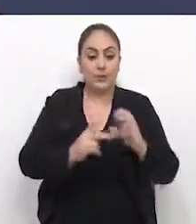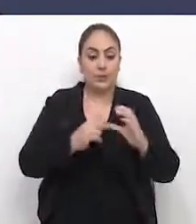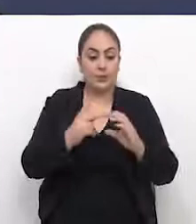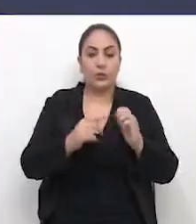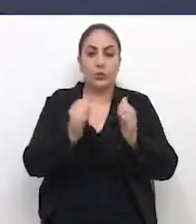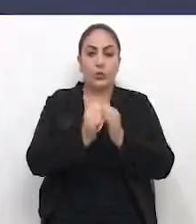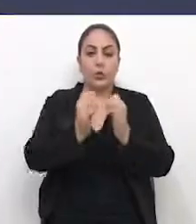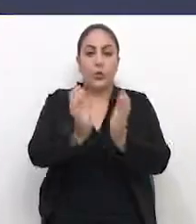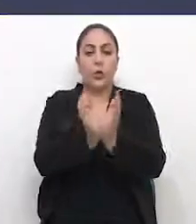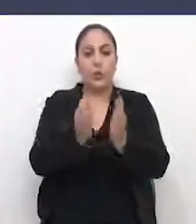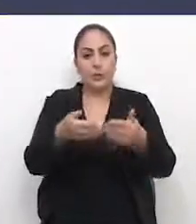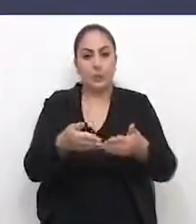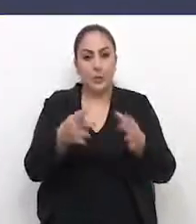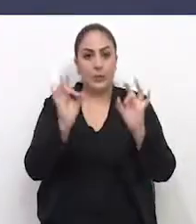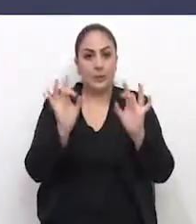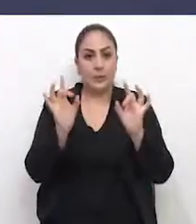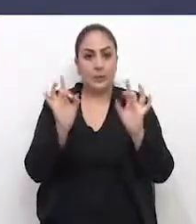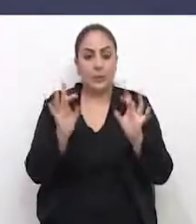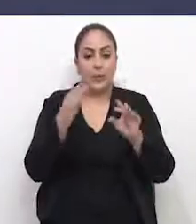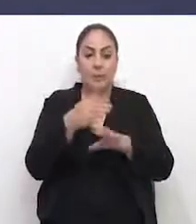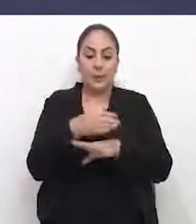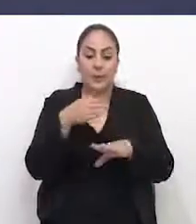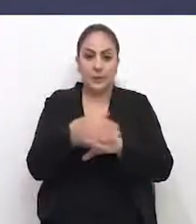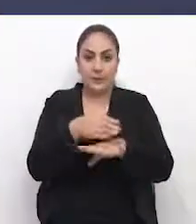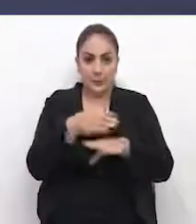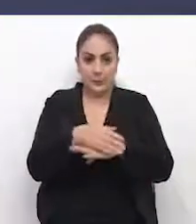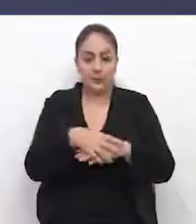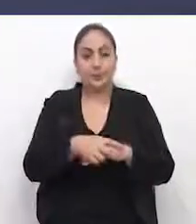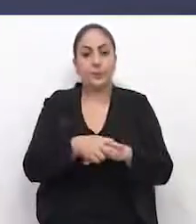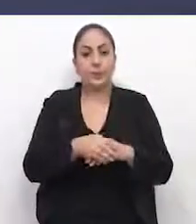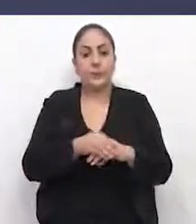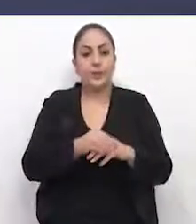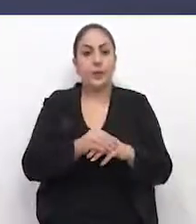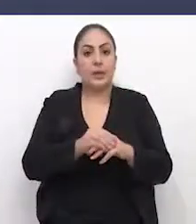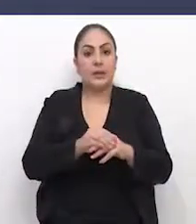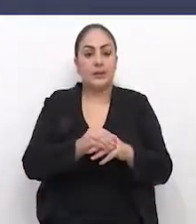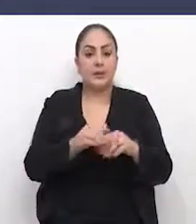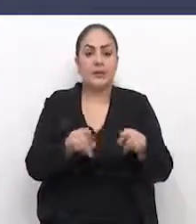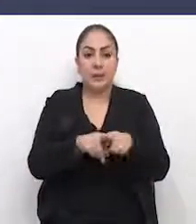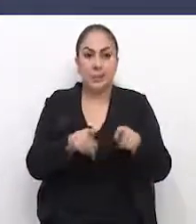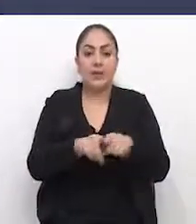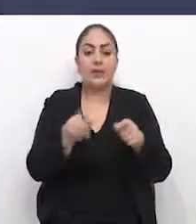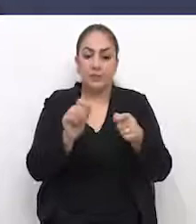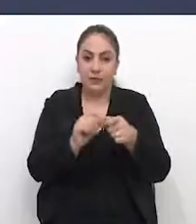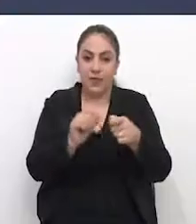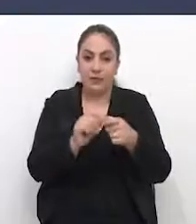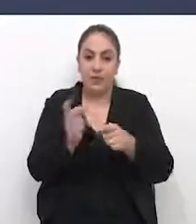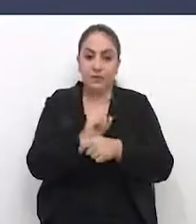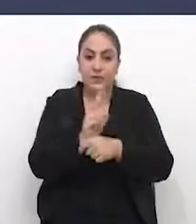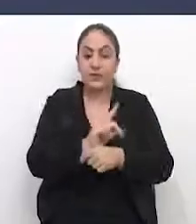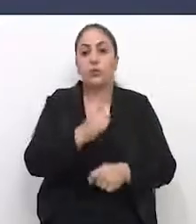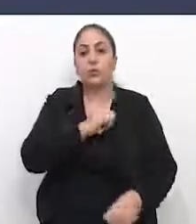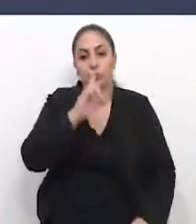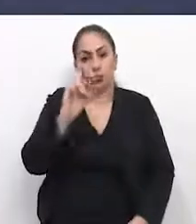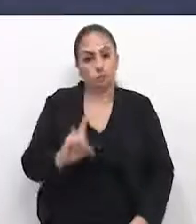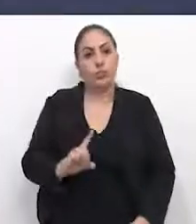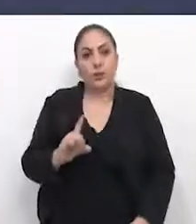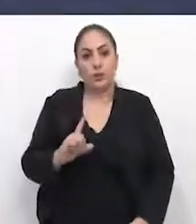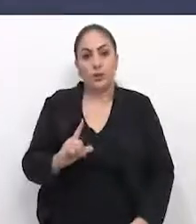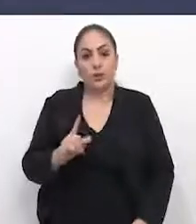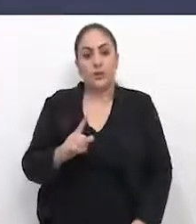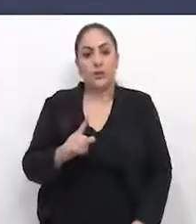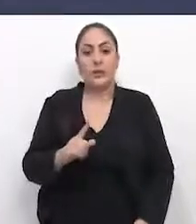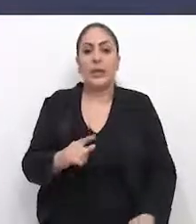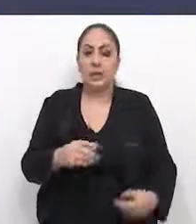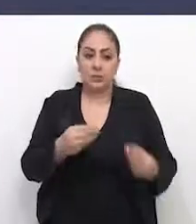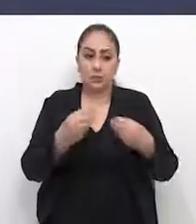que a Câmara de Vereadores, através de uma comissão especial, participe e faça a fiscalização, o